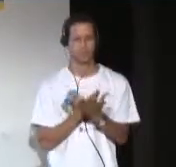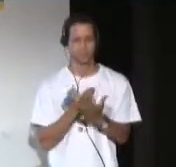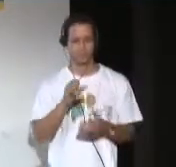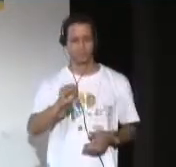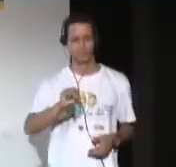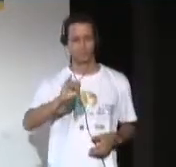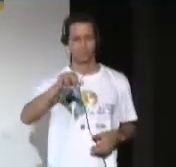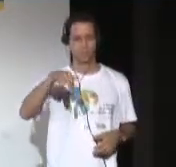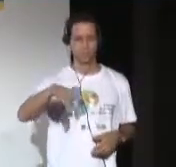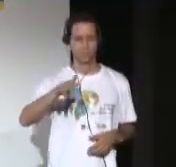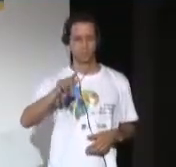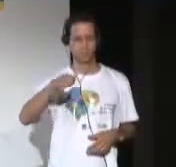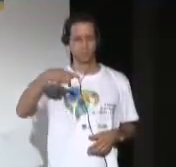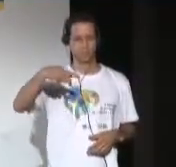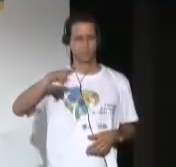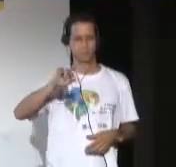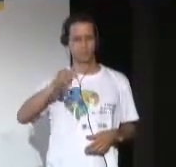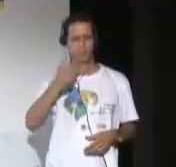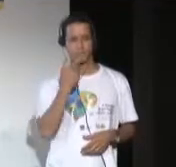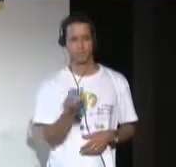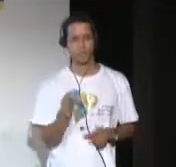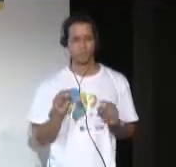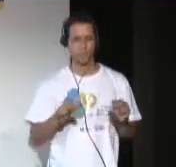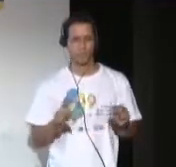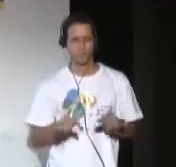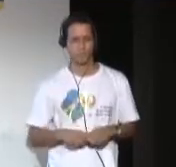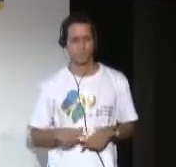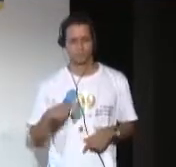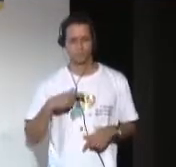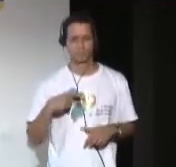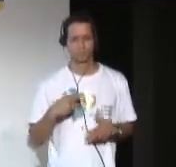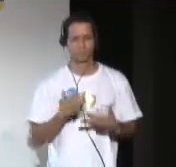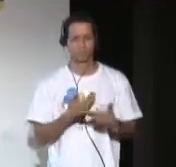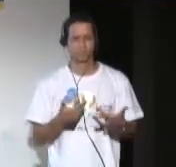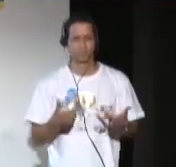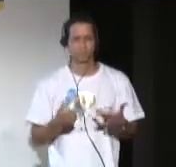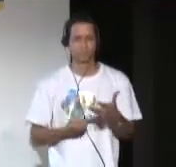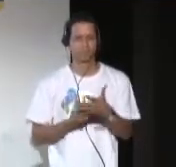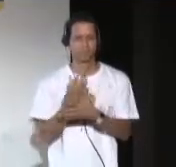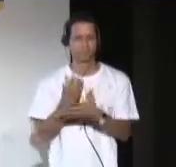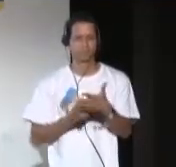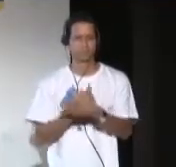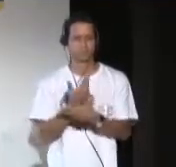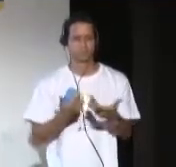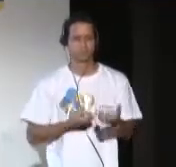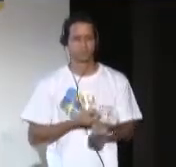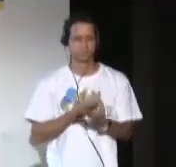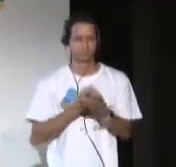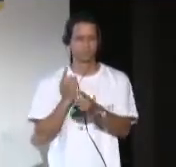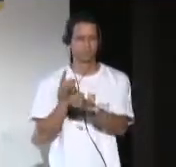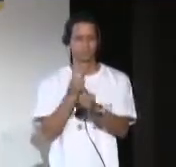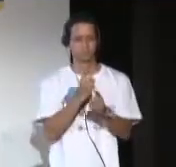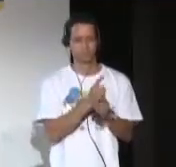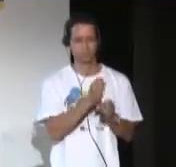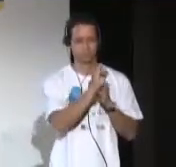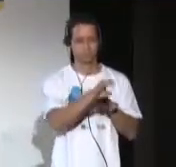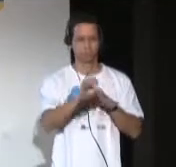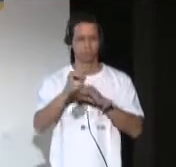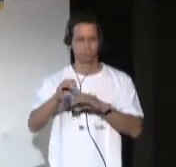estão fazendo o que a Anali disse. Nós usamos sensores para criar coleta de dados. E nós estamos ensinando os